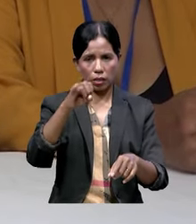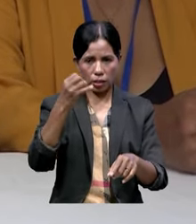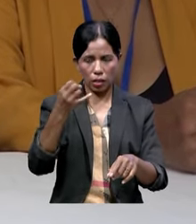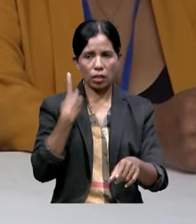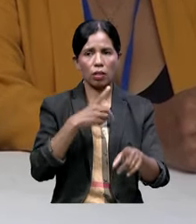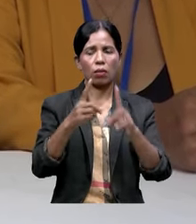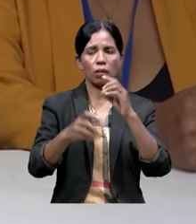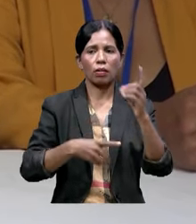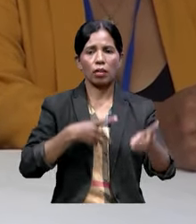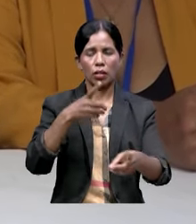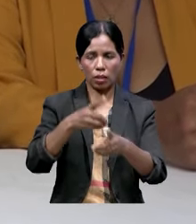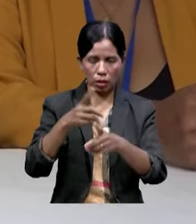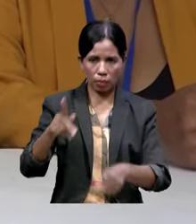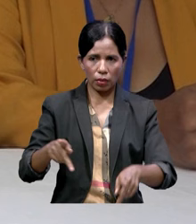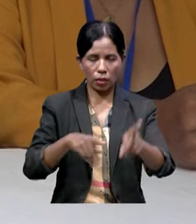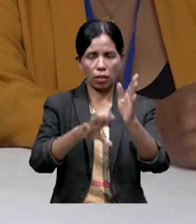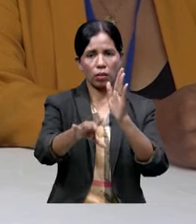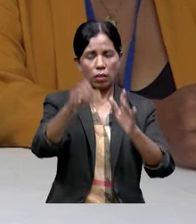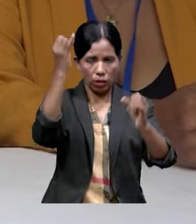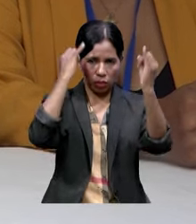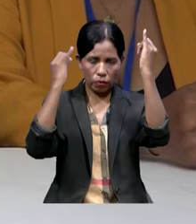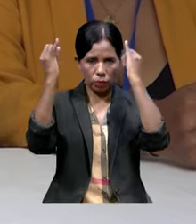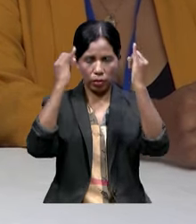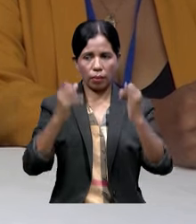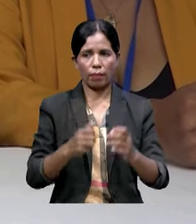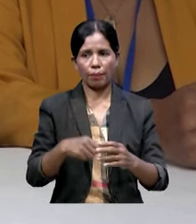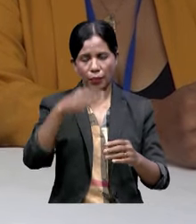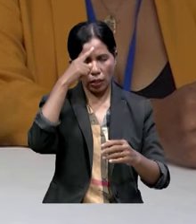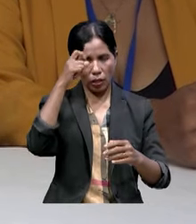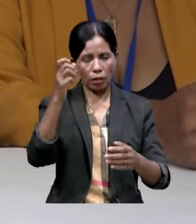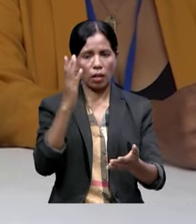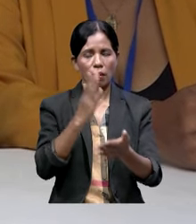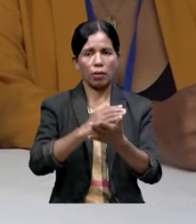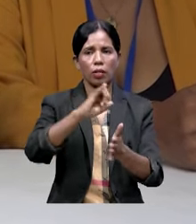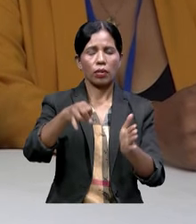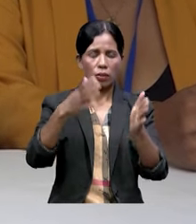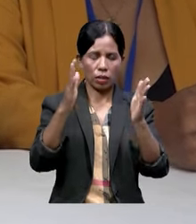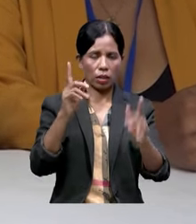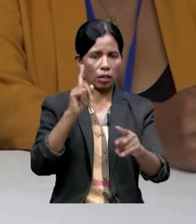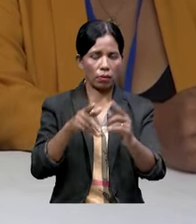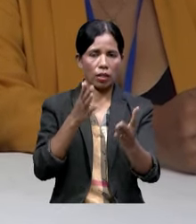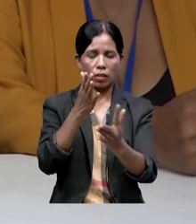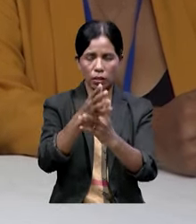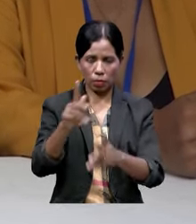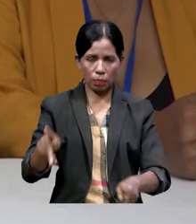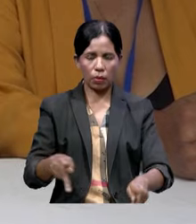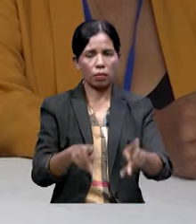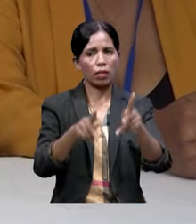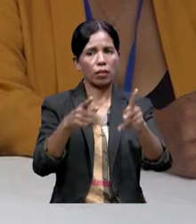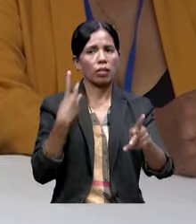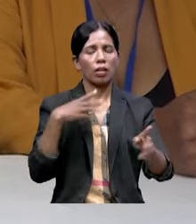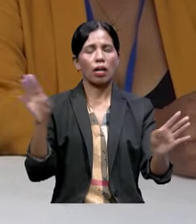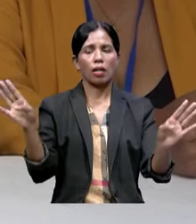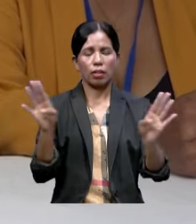com direito público nia a tua informação tamba limita jornalista la ba acesso público e ta nessa limita